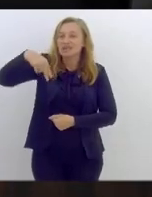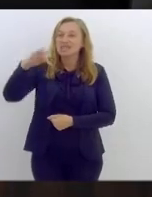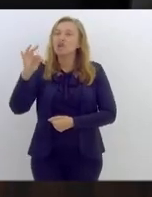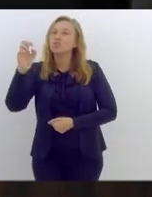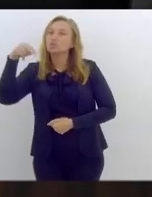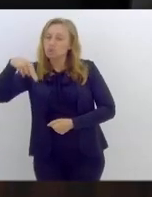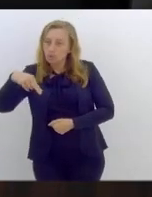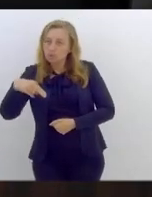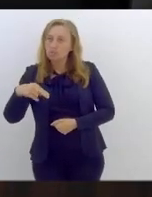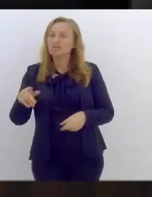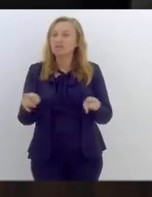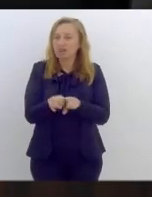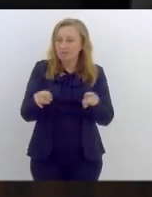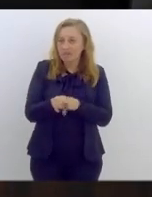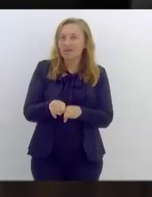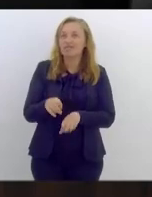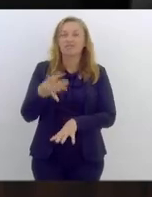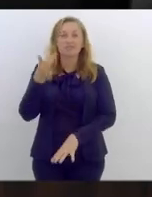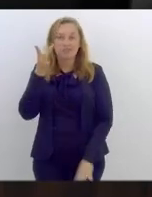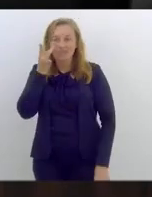Gonçalves, também presente.